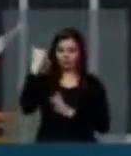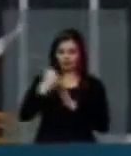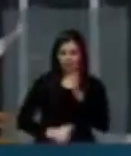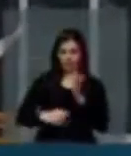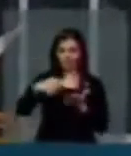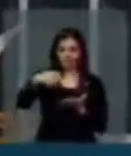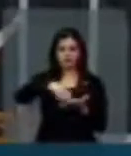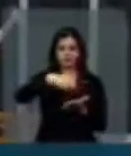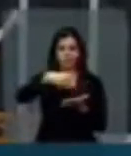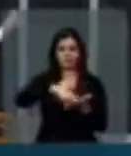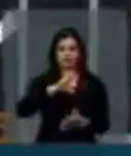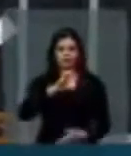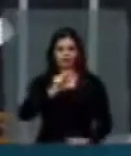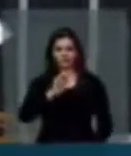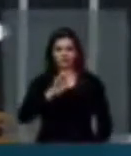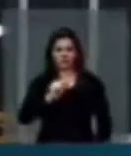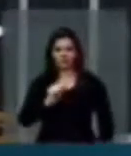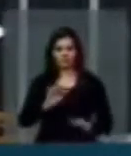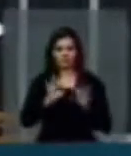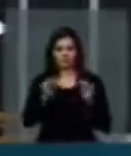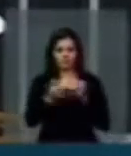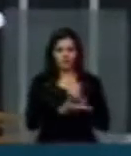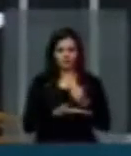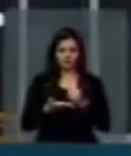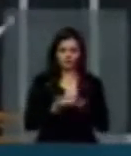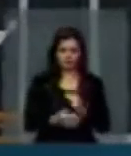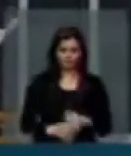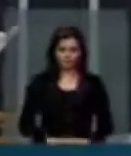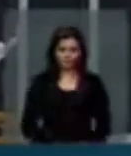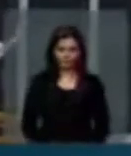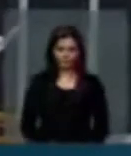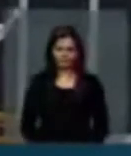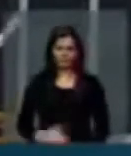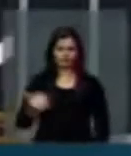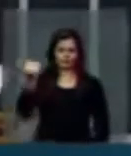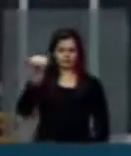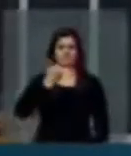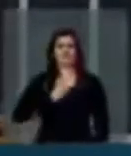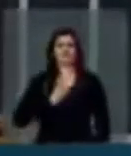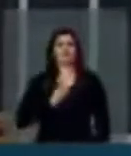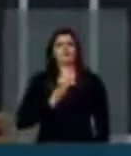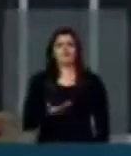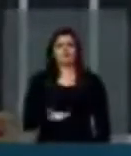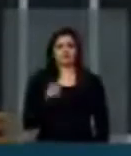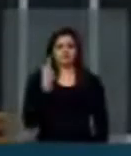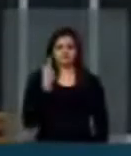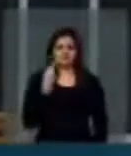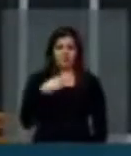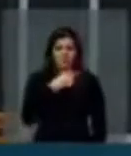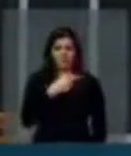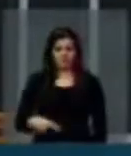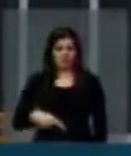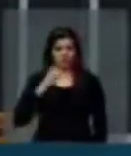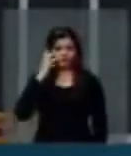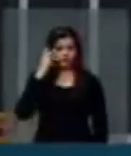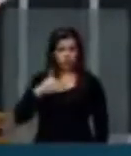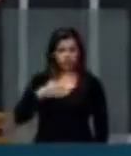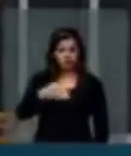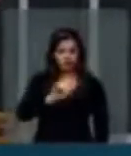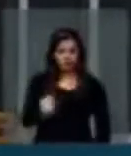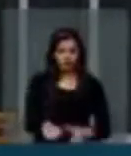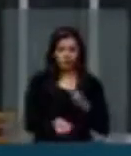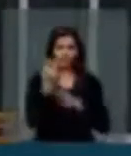de impostos a cesta básica. E recebemos a notícia de que, a partir dali, então, a Presidente